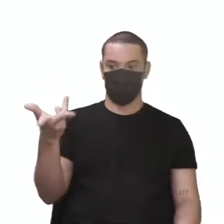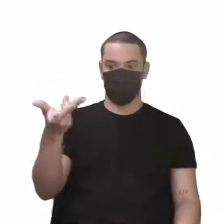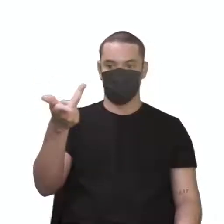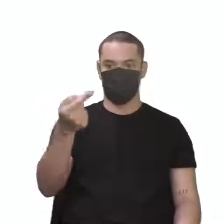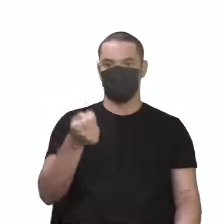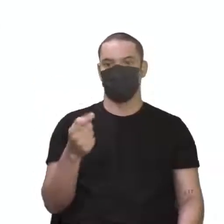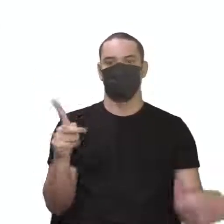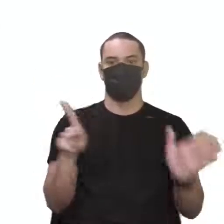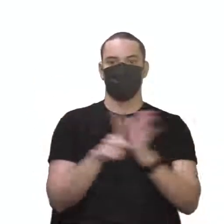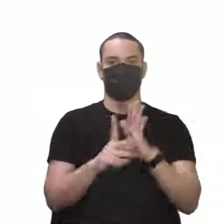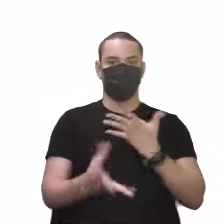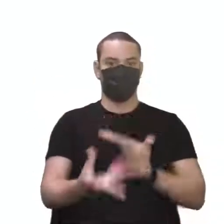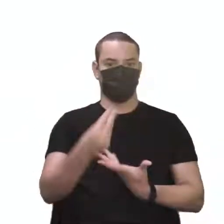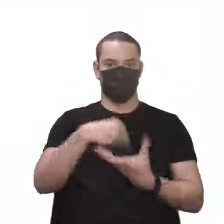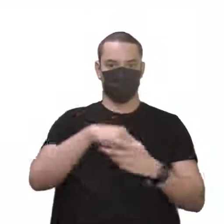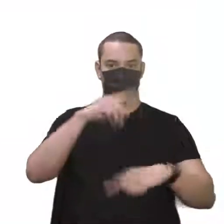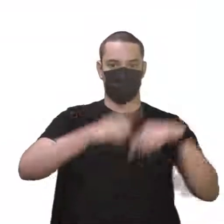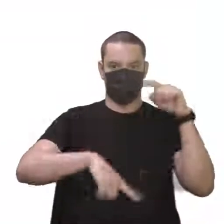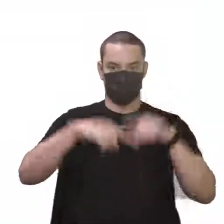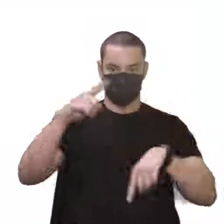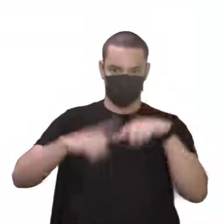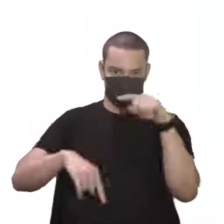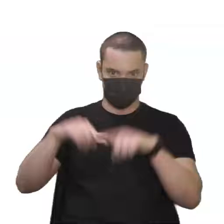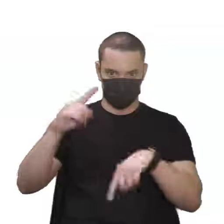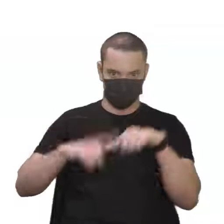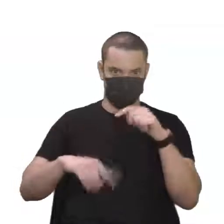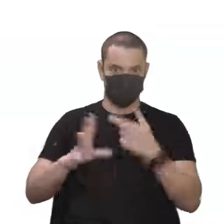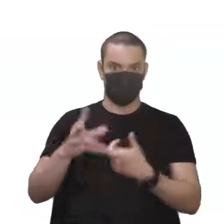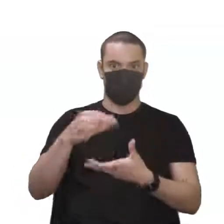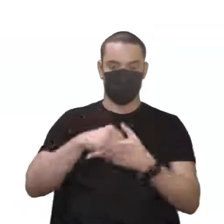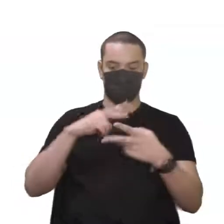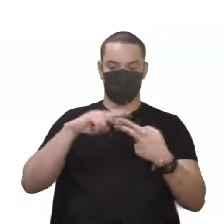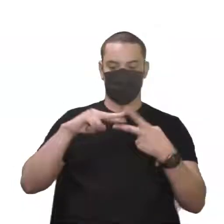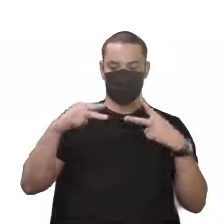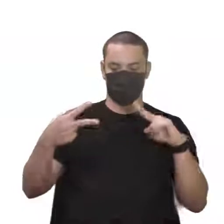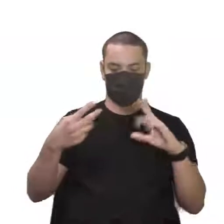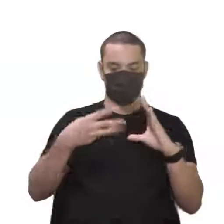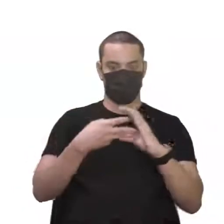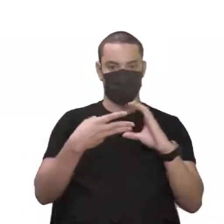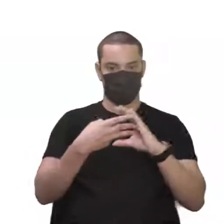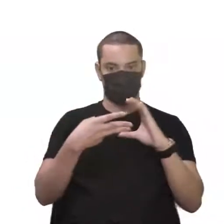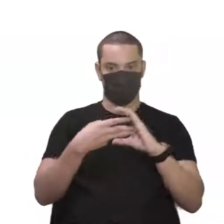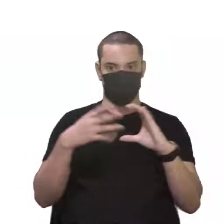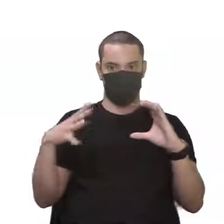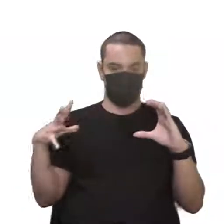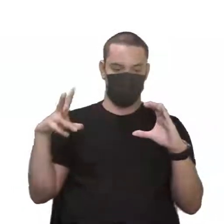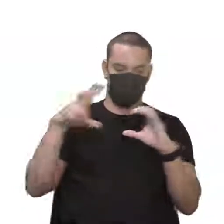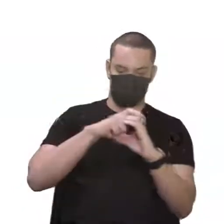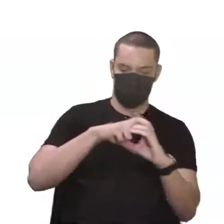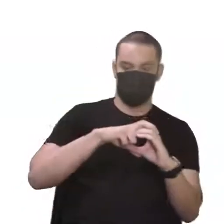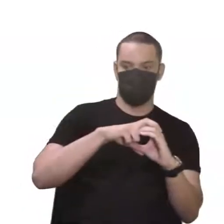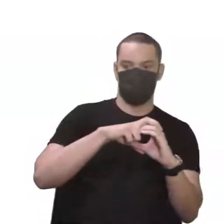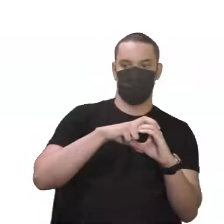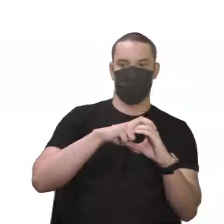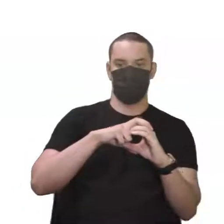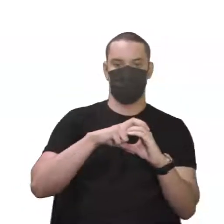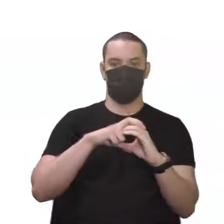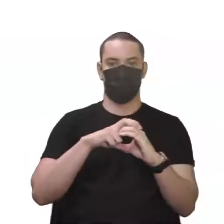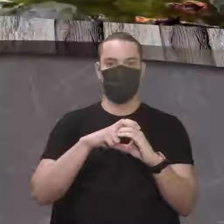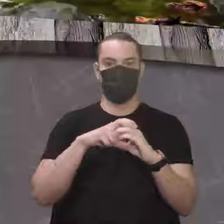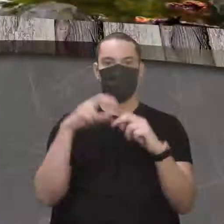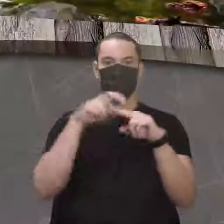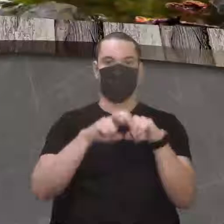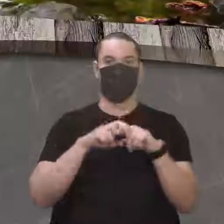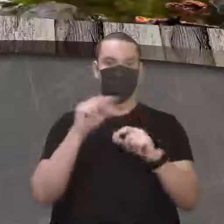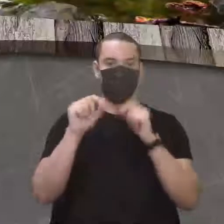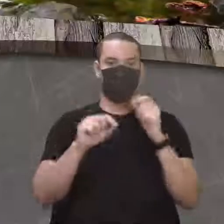habilidade de integrar o seu material genético ao DNA da célula que ele está infectando. Então,